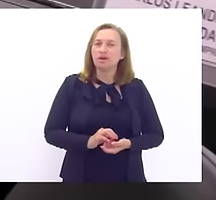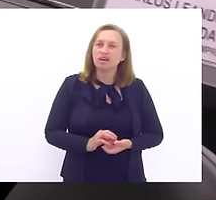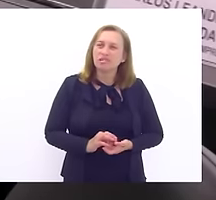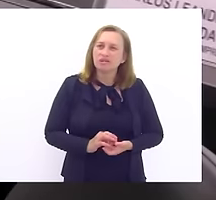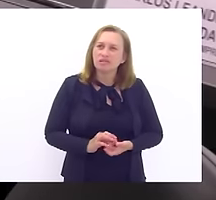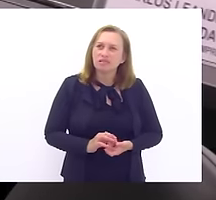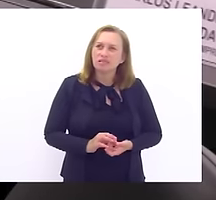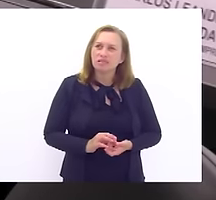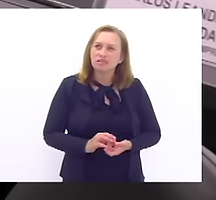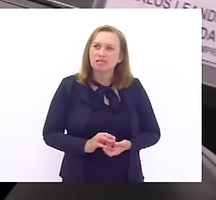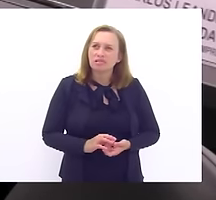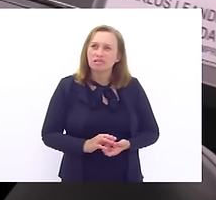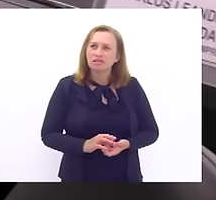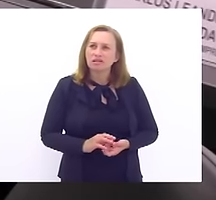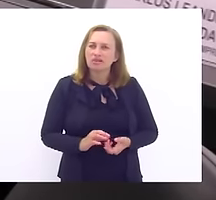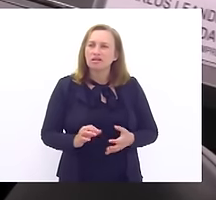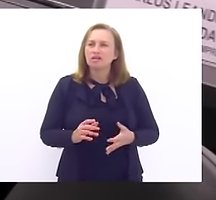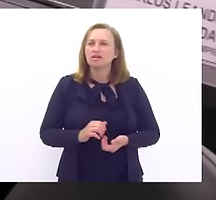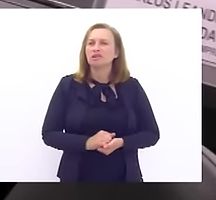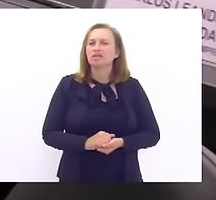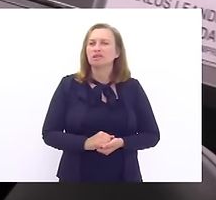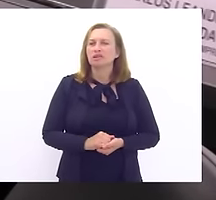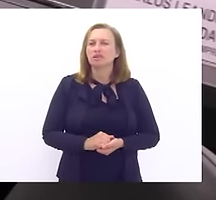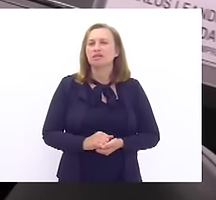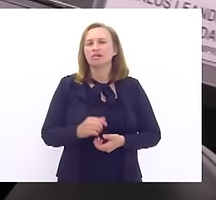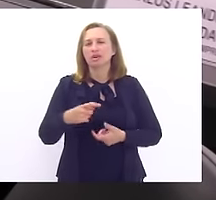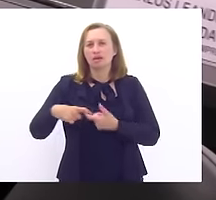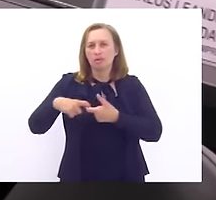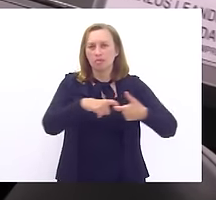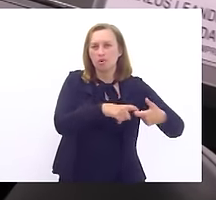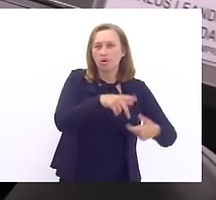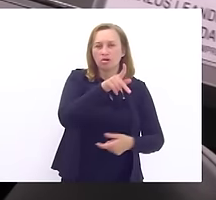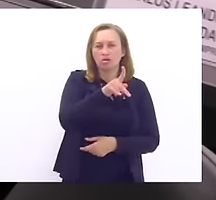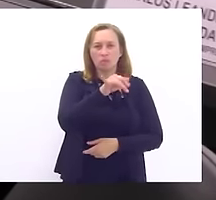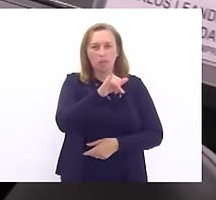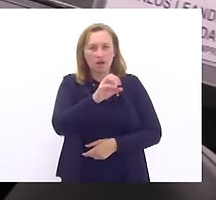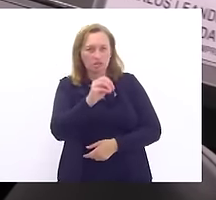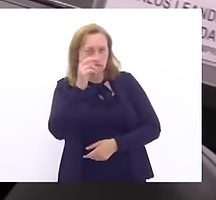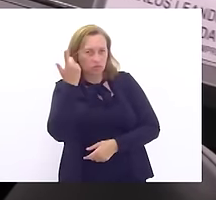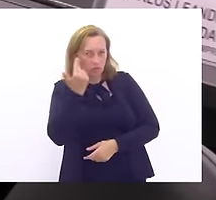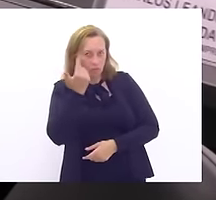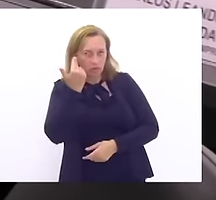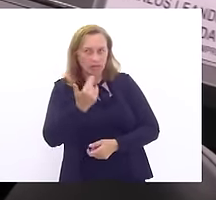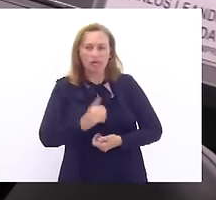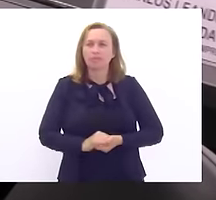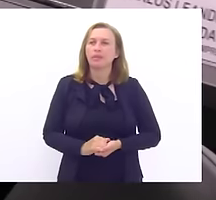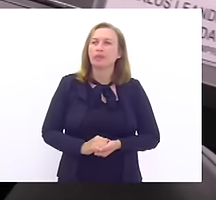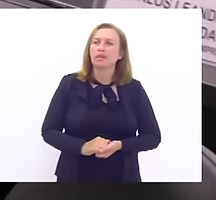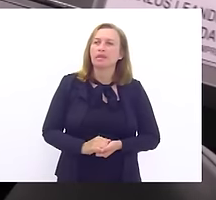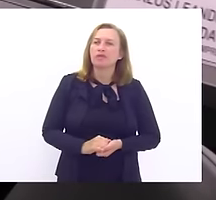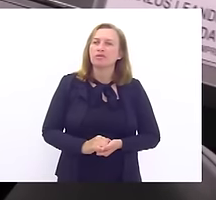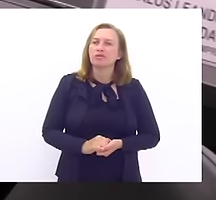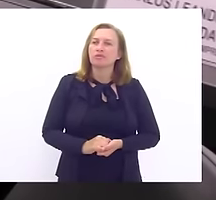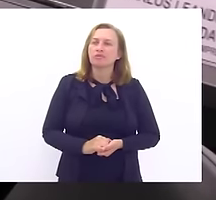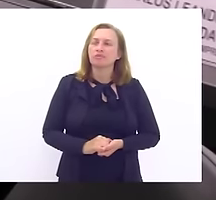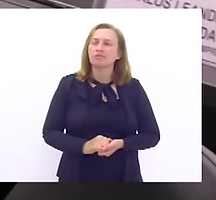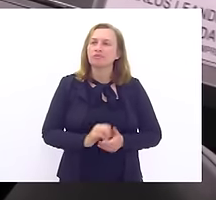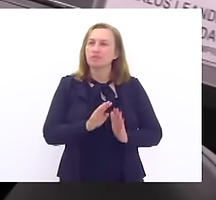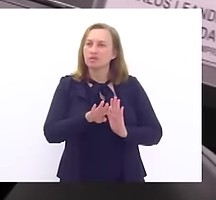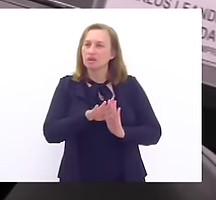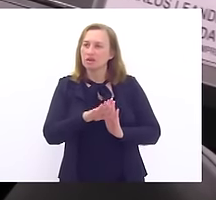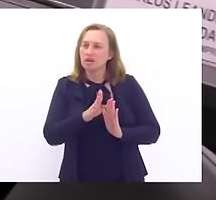normalmente é reboque Pátio ali citações normalmente não vou falar que é uma regra